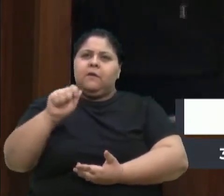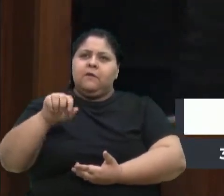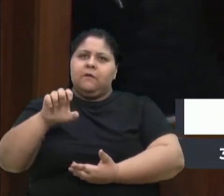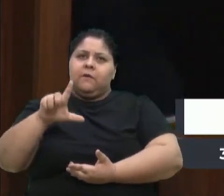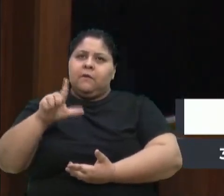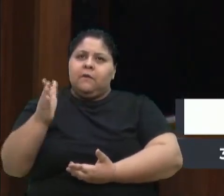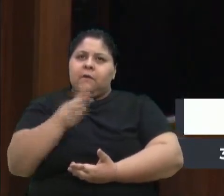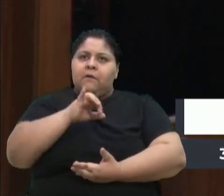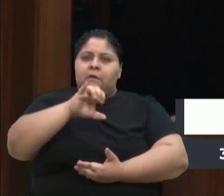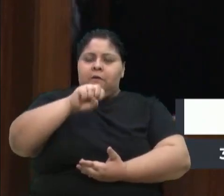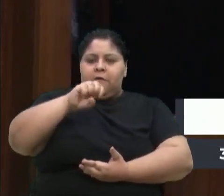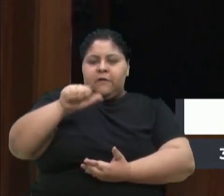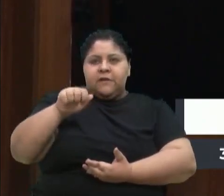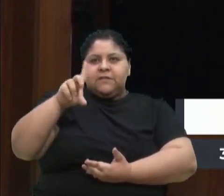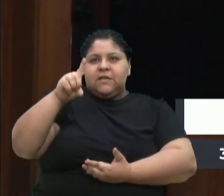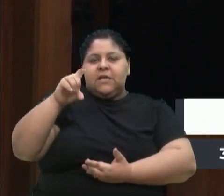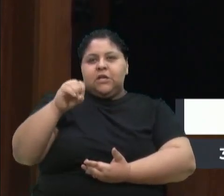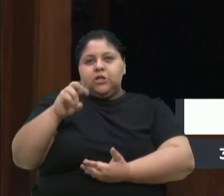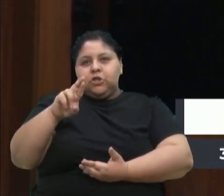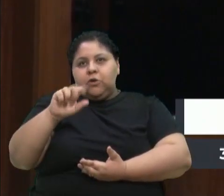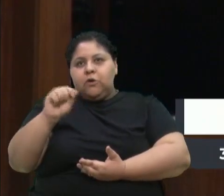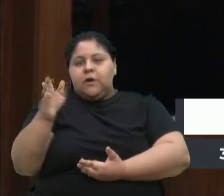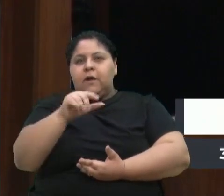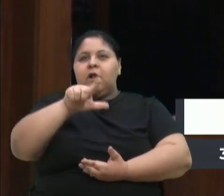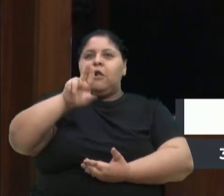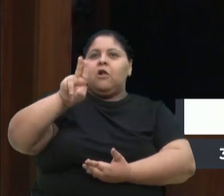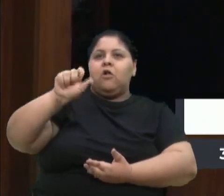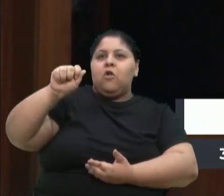Luana, que estão presentes ali em cima,